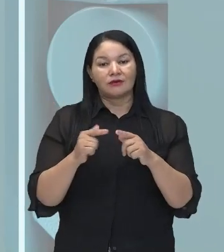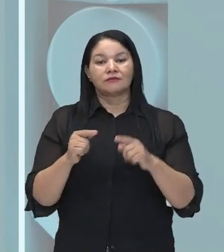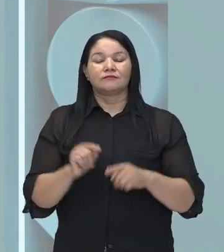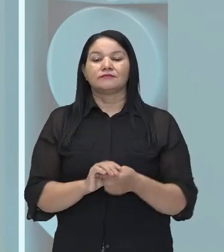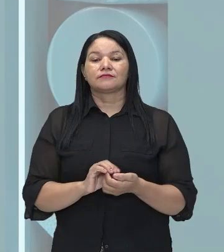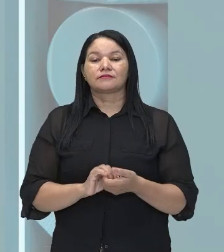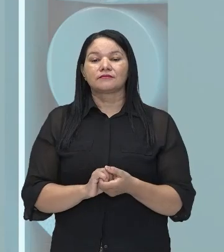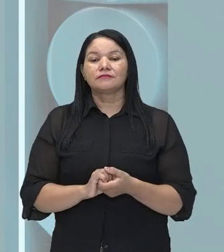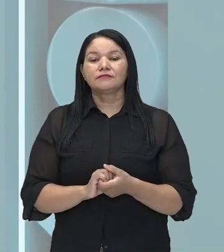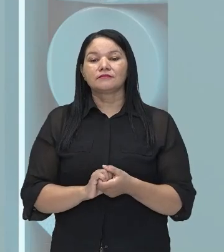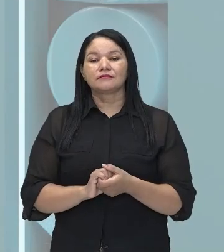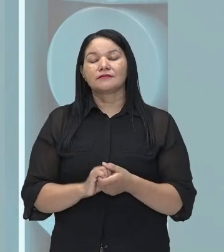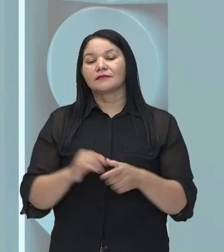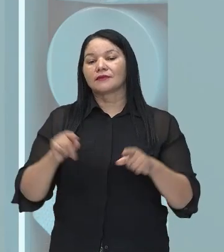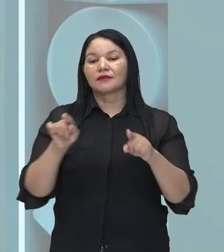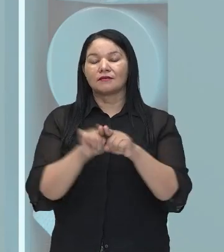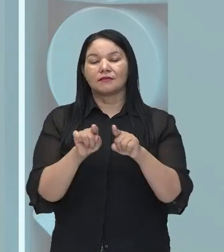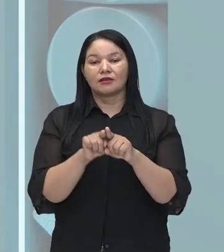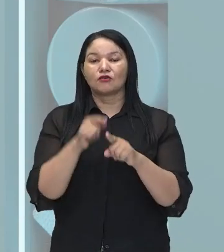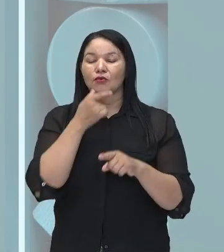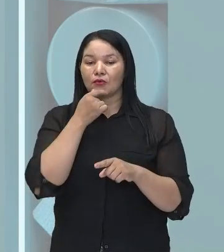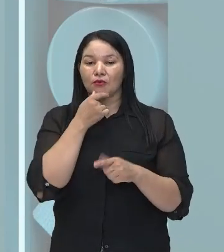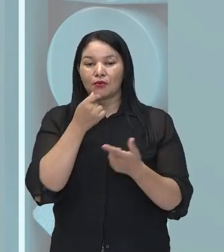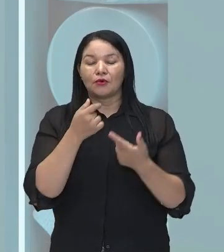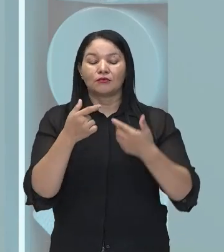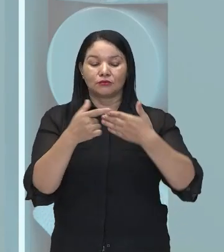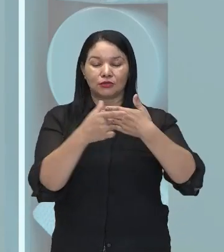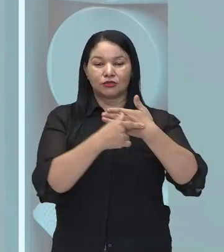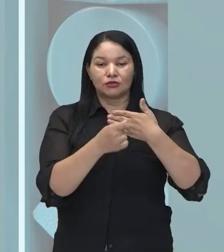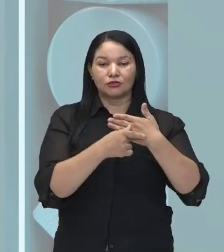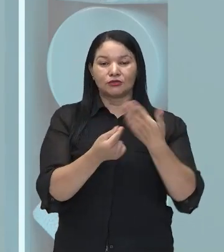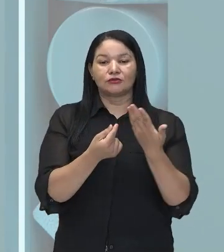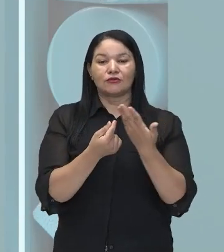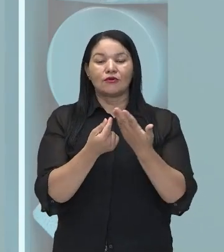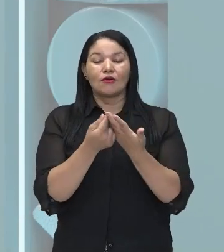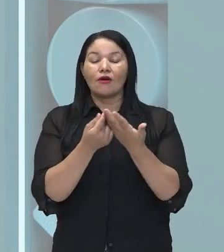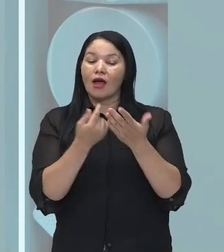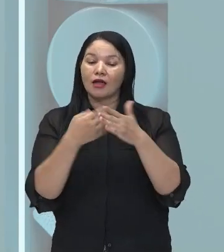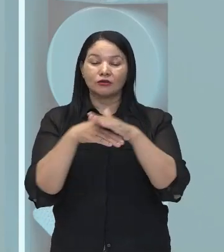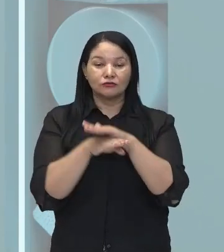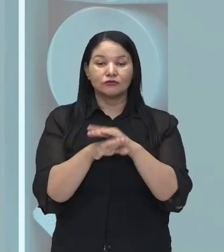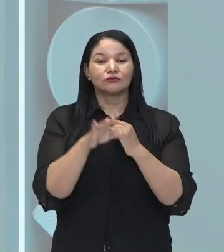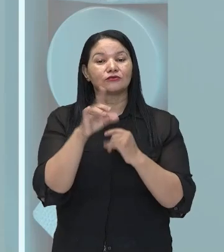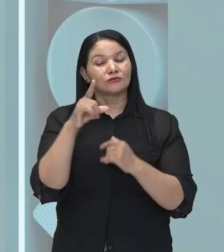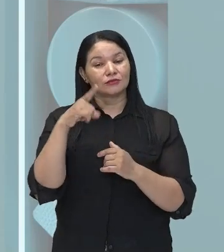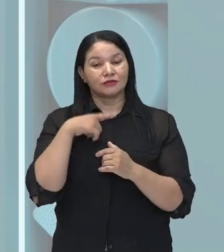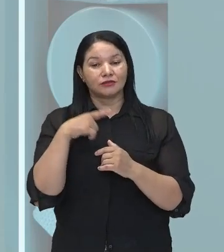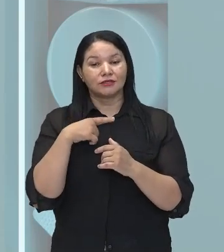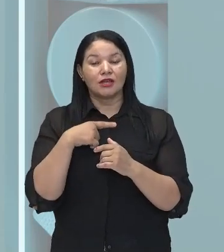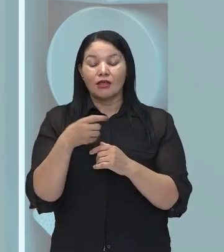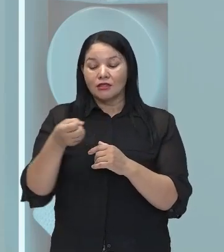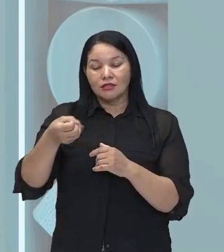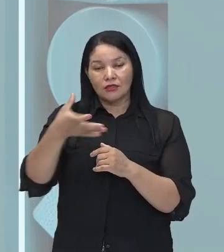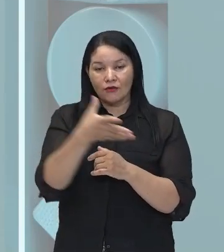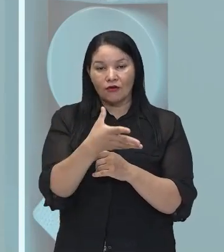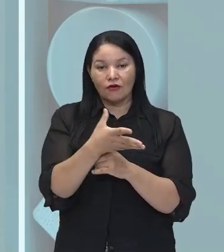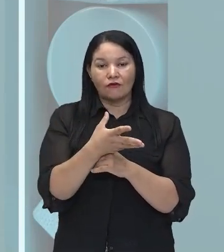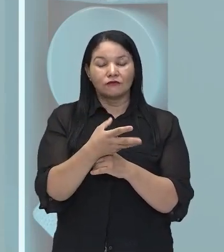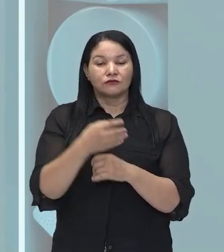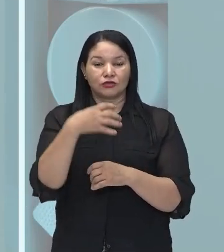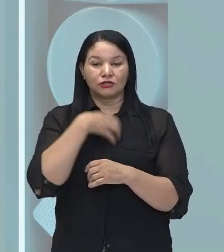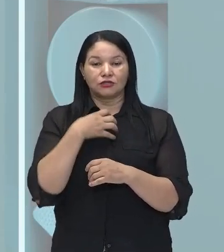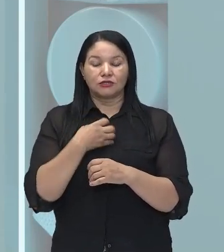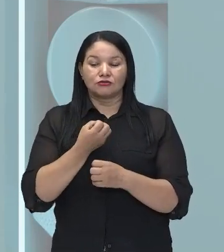elementos com os quais Monteiro Lobato está mais familiarizado, acostumado, com novas formas de contar a história por